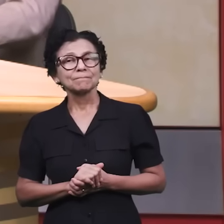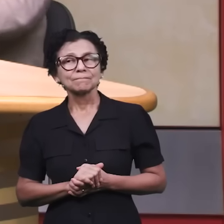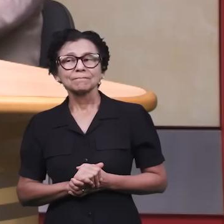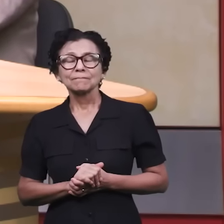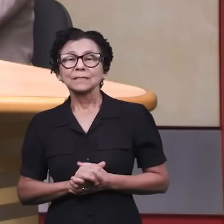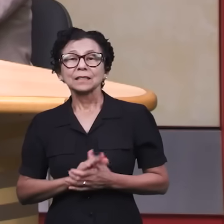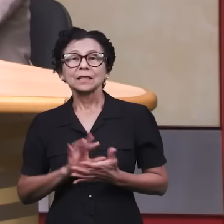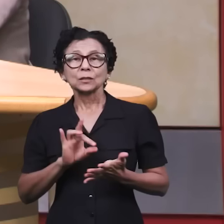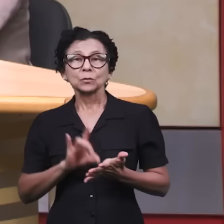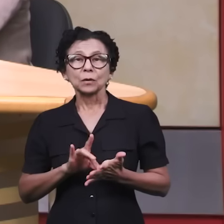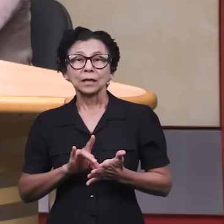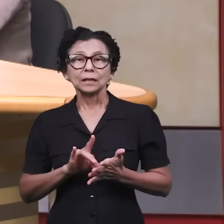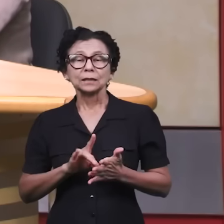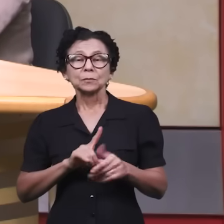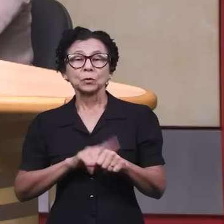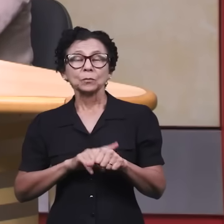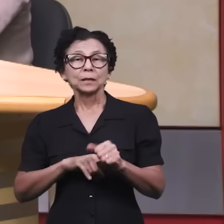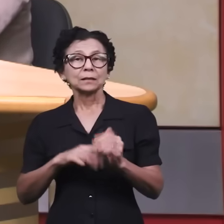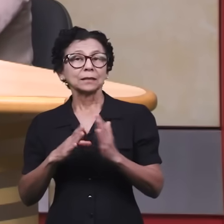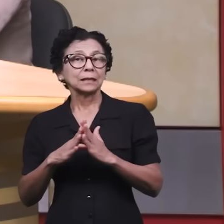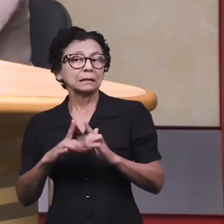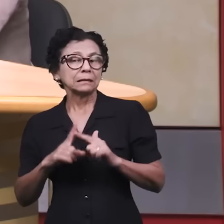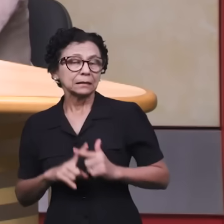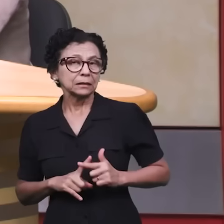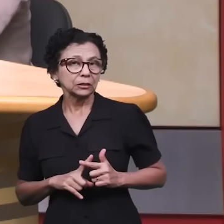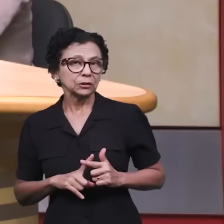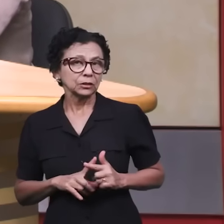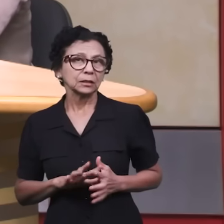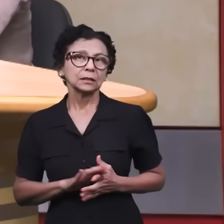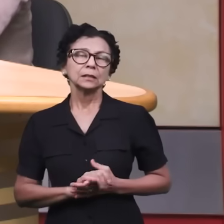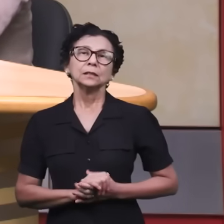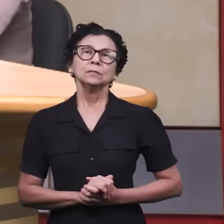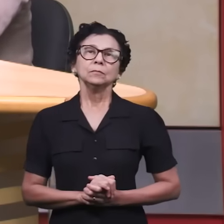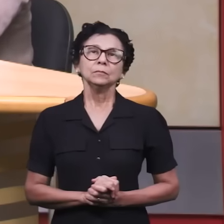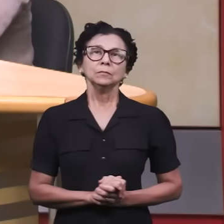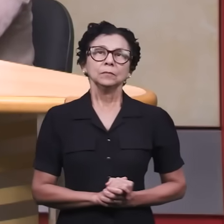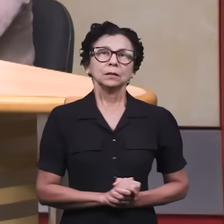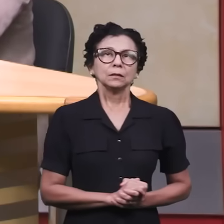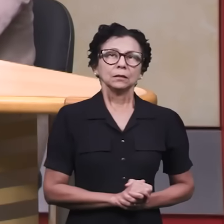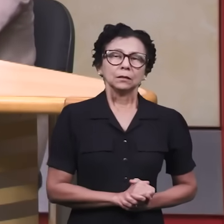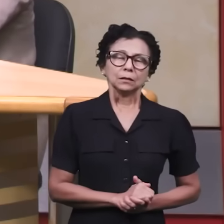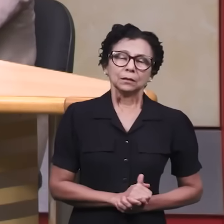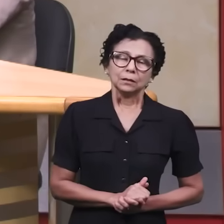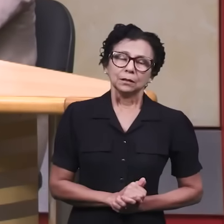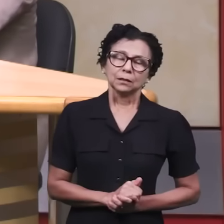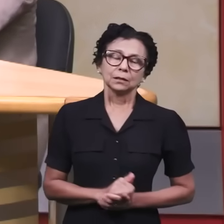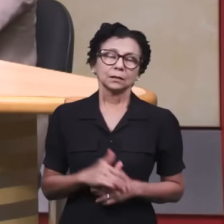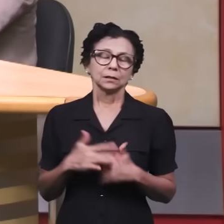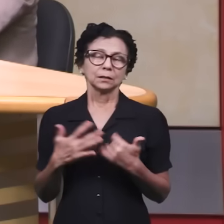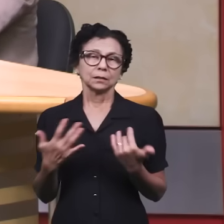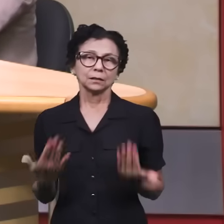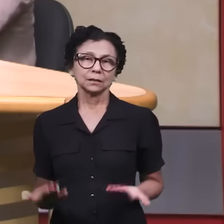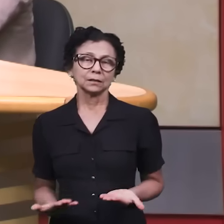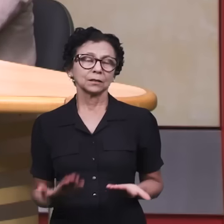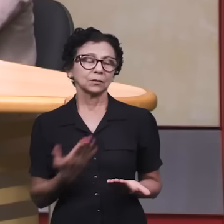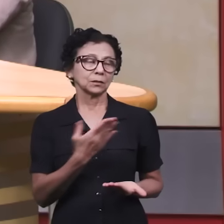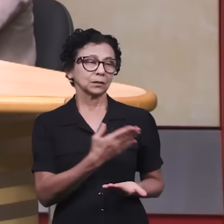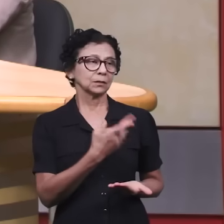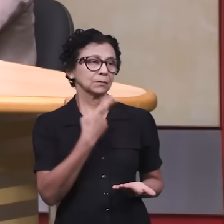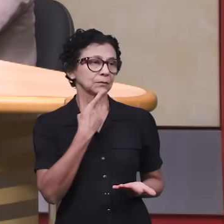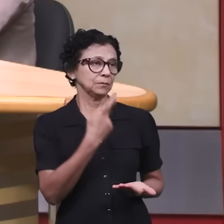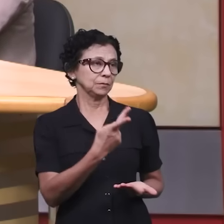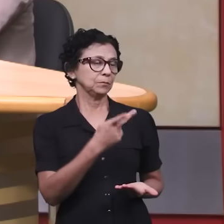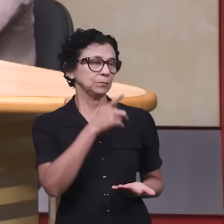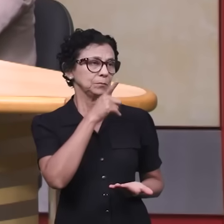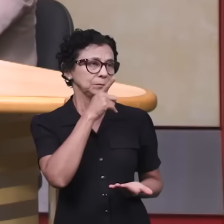dizer, isso transmitido, Gilson, para as crianças, nós estamos formando mentalidades incríveis, como essa experiência do pastor que